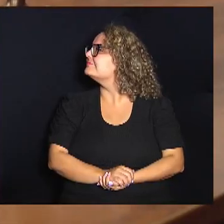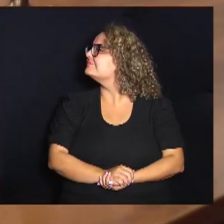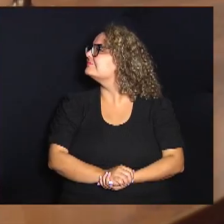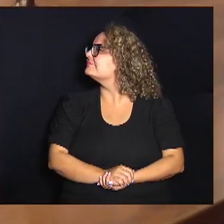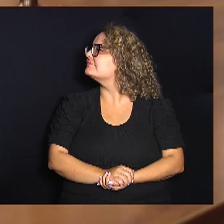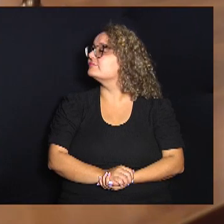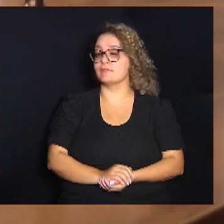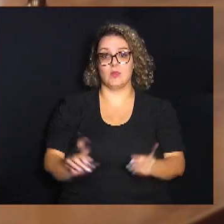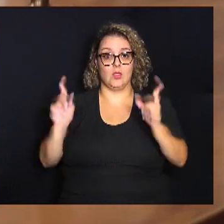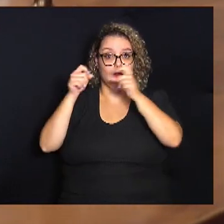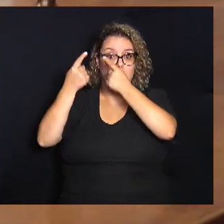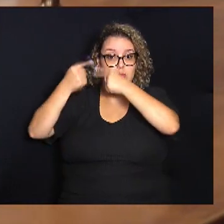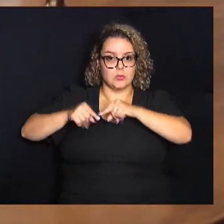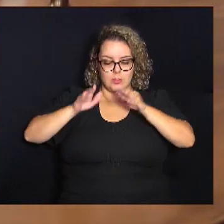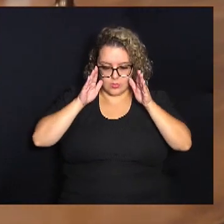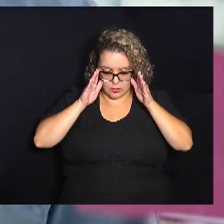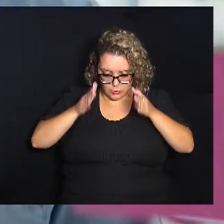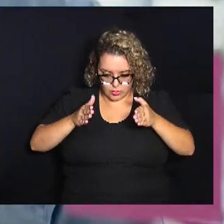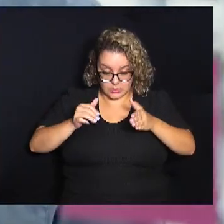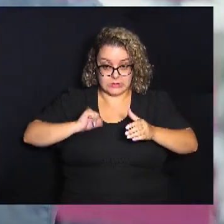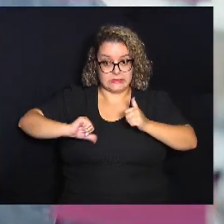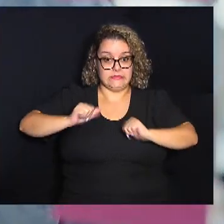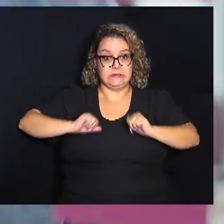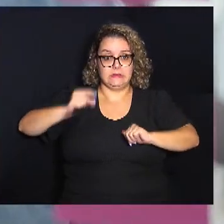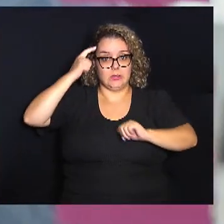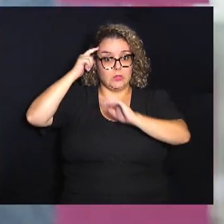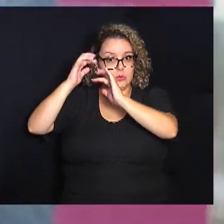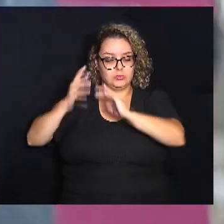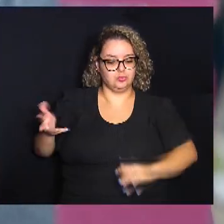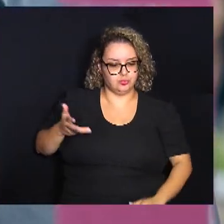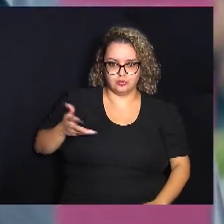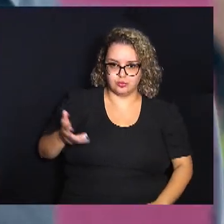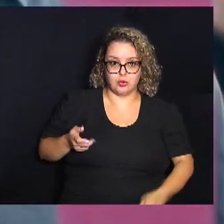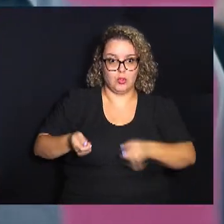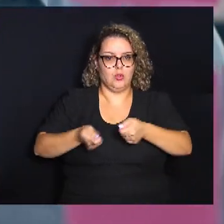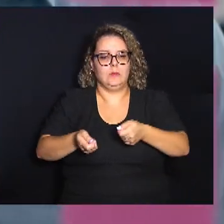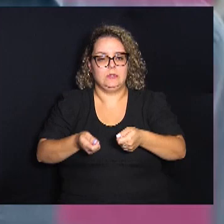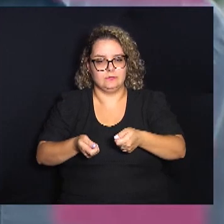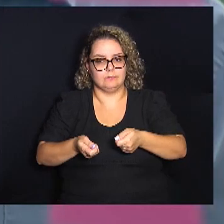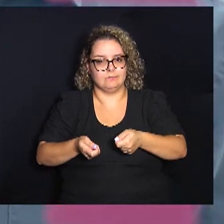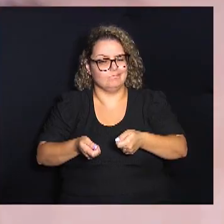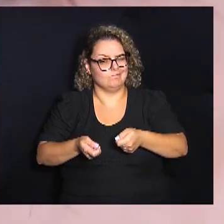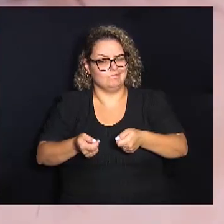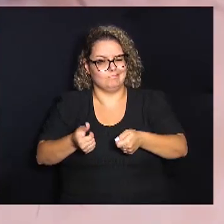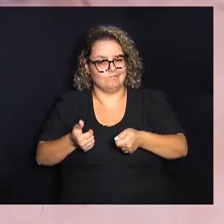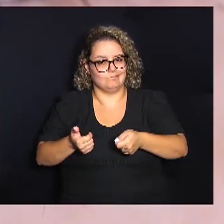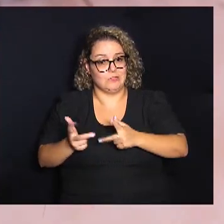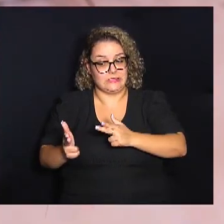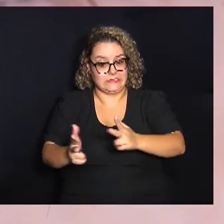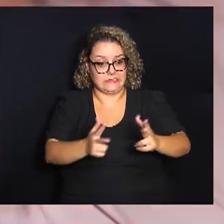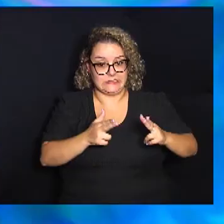O desafio de manter o foco, a ansiedade e o pensamento acelerado controlados é quase unânime na